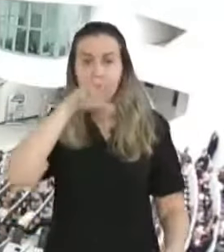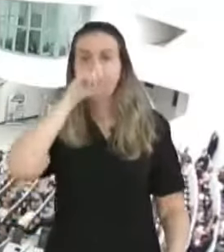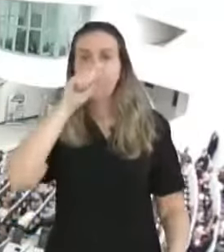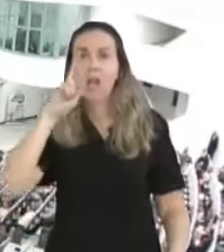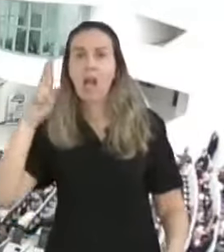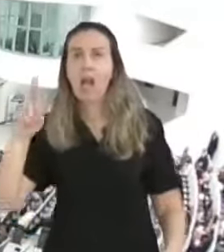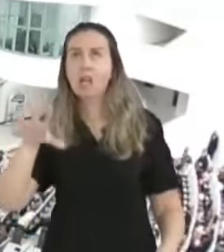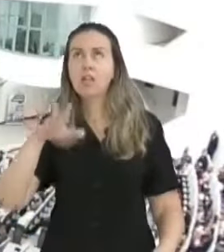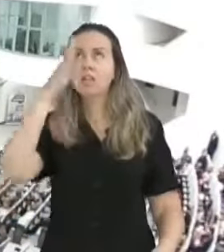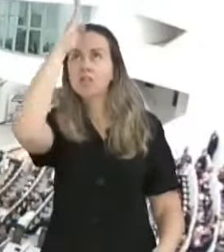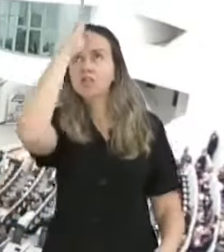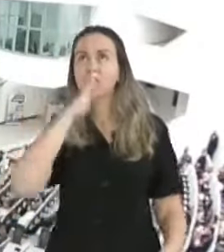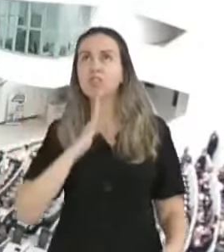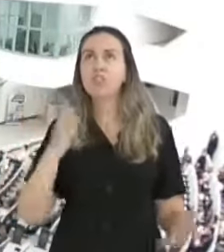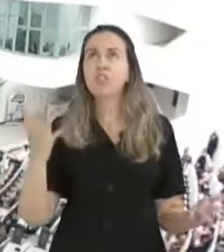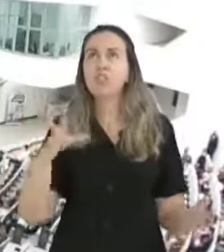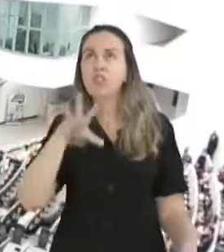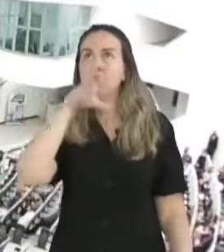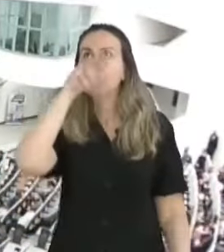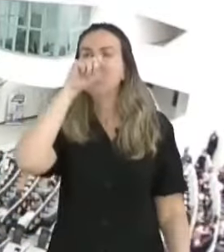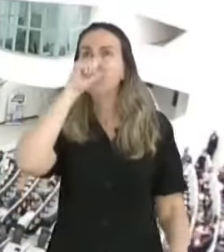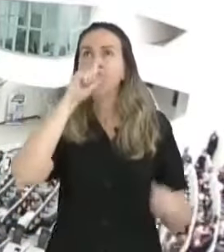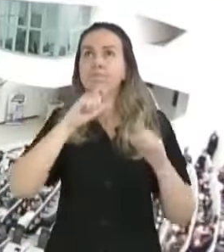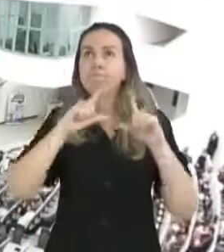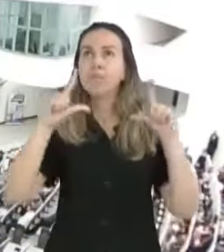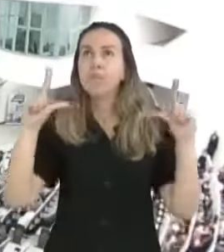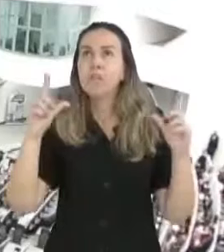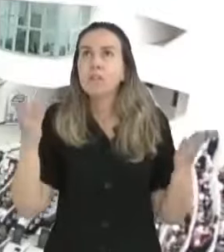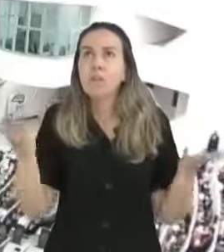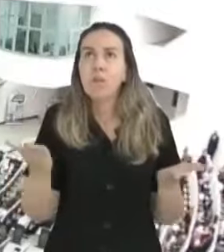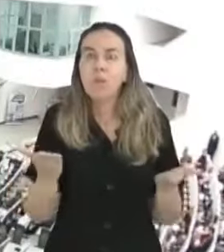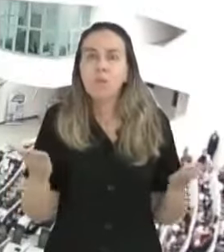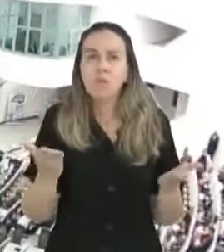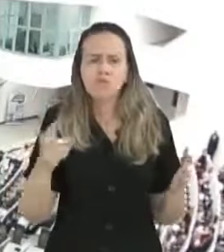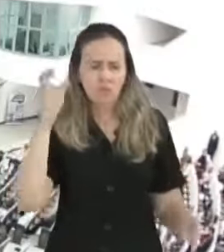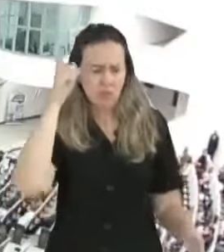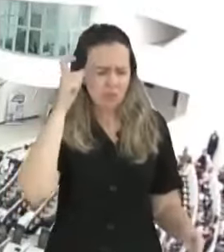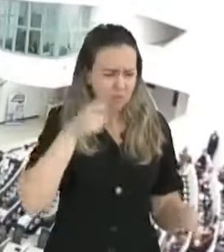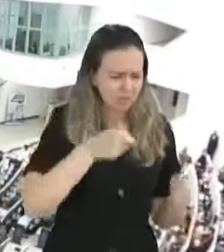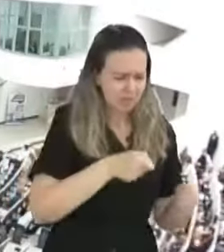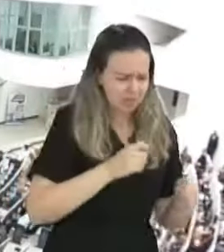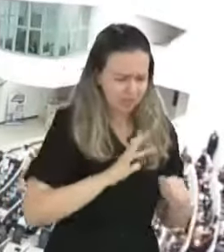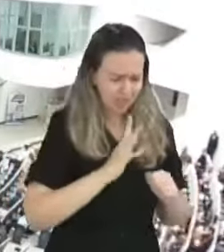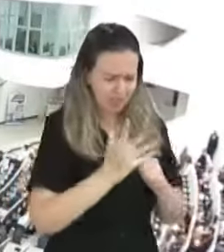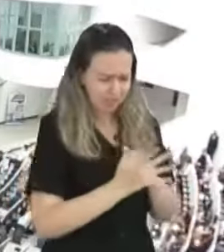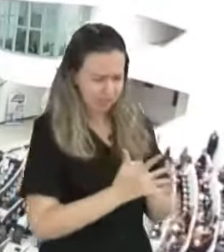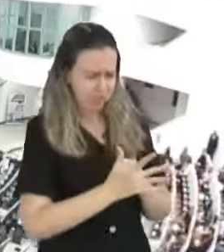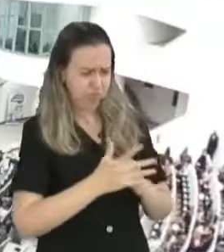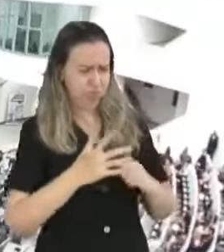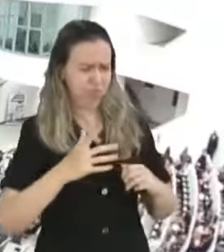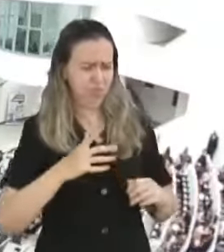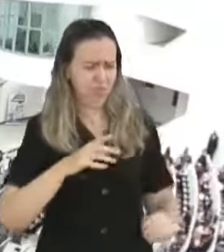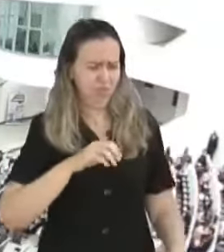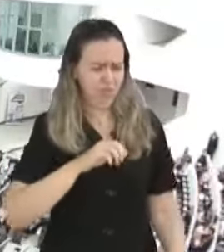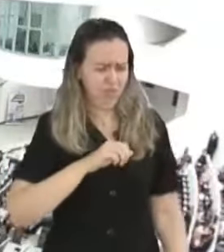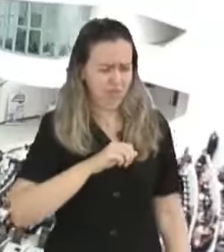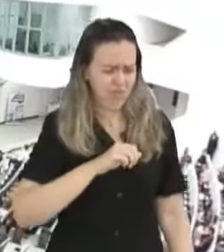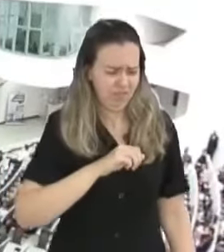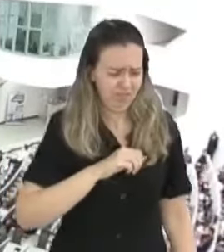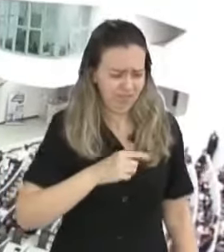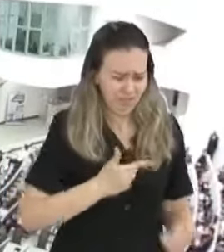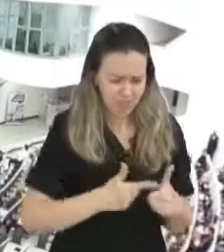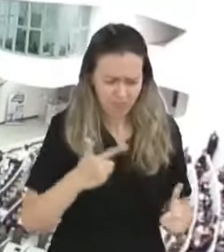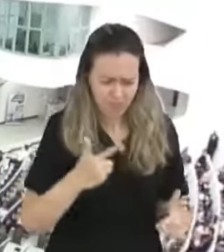de graça o ar puro que Deus soprou. Mas esse demônio está atacando os pulmões das